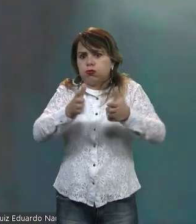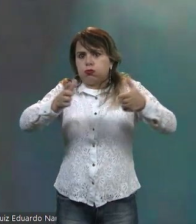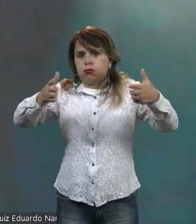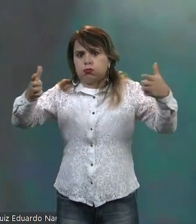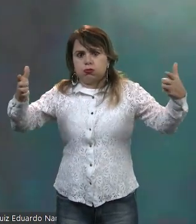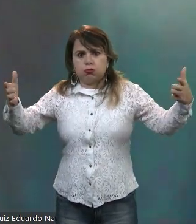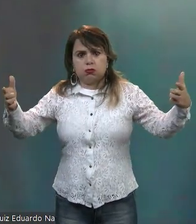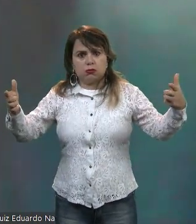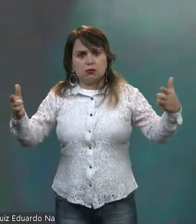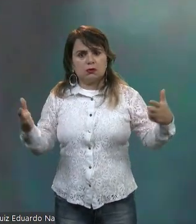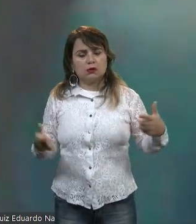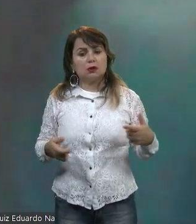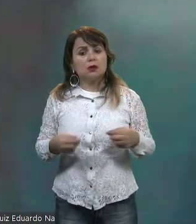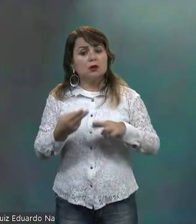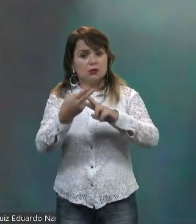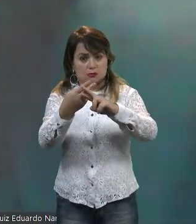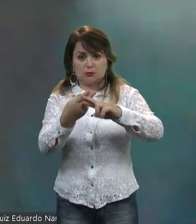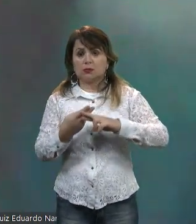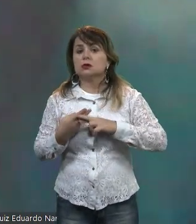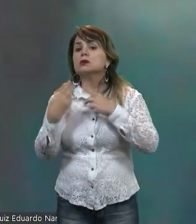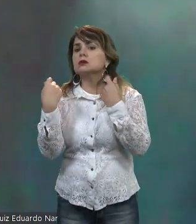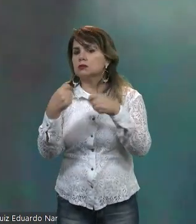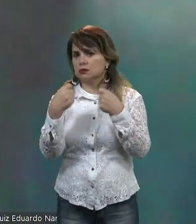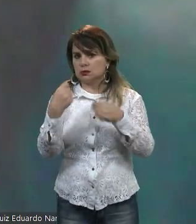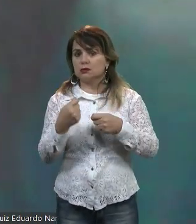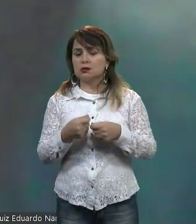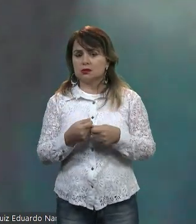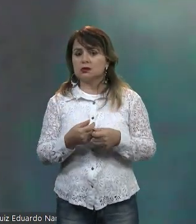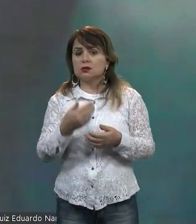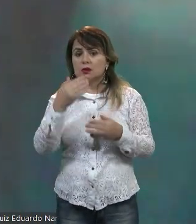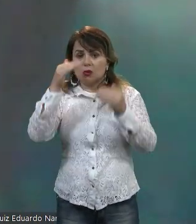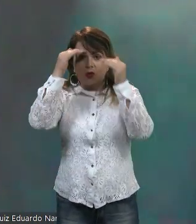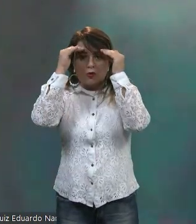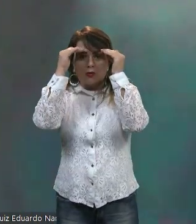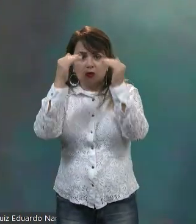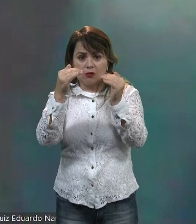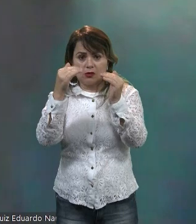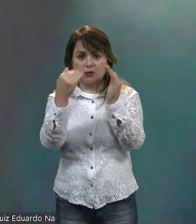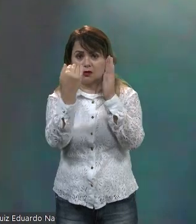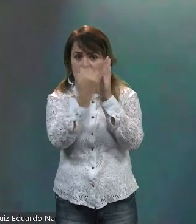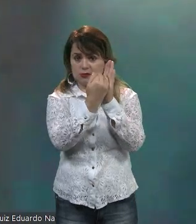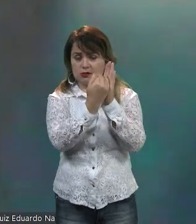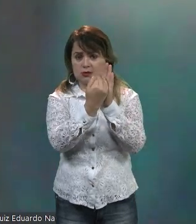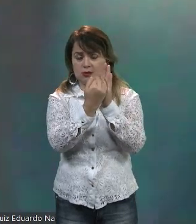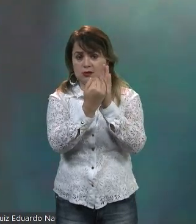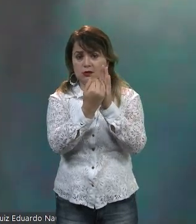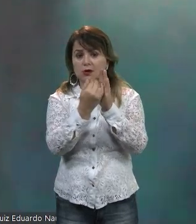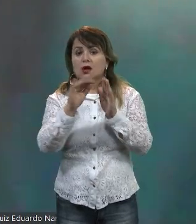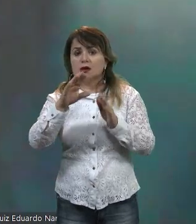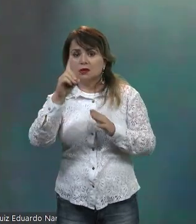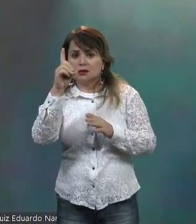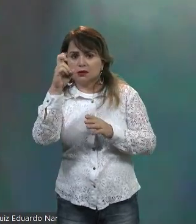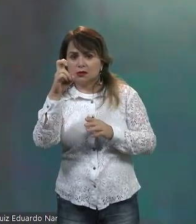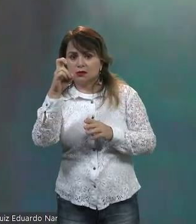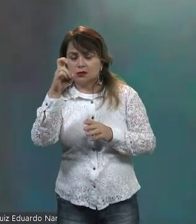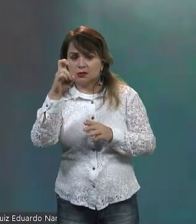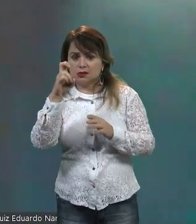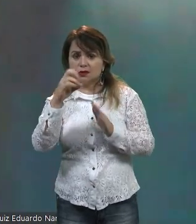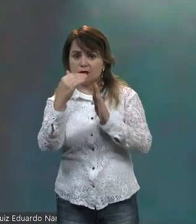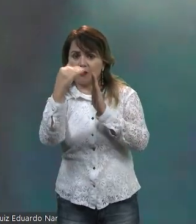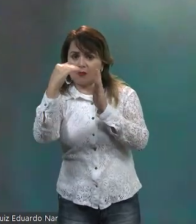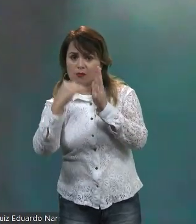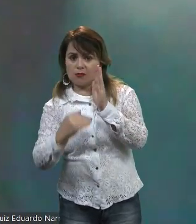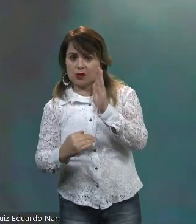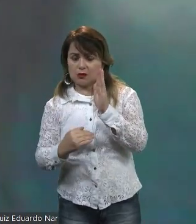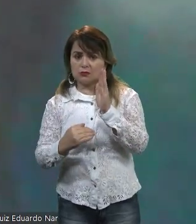atendidos os requisitos, ela pode se alterar significativamente em menos de 15 dias, não é? Não é